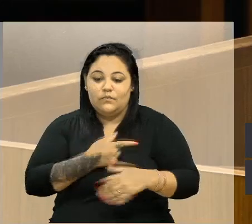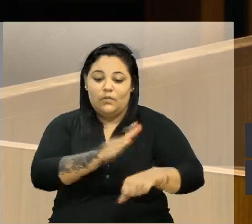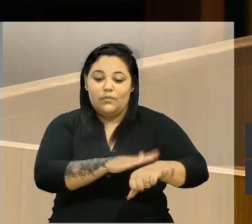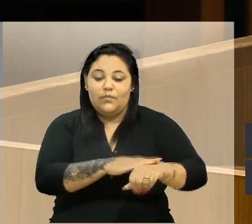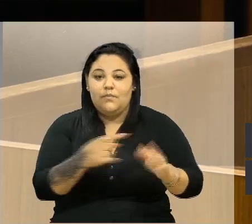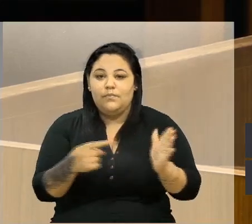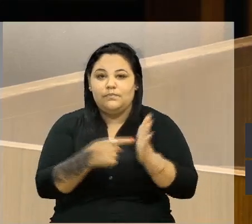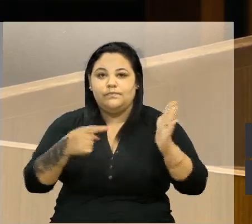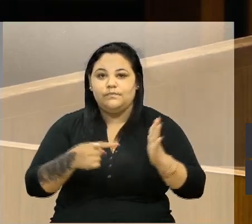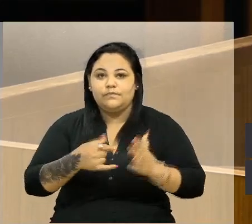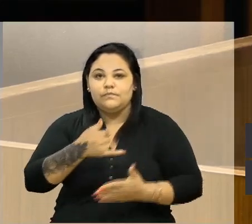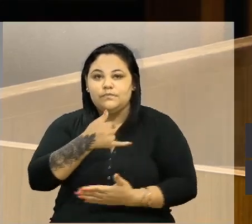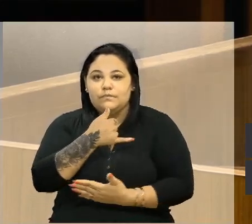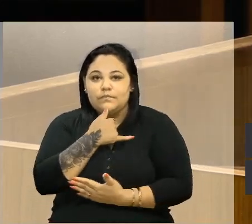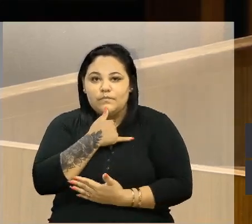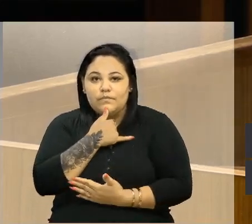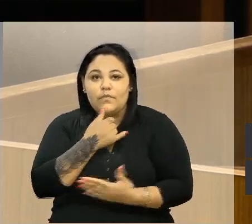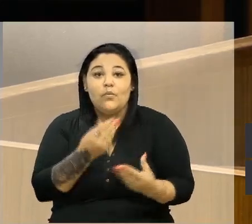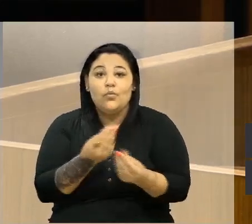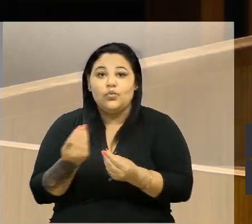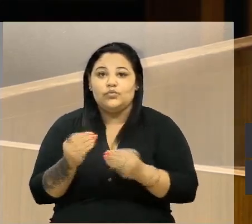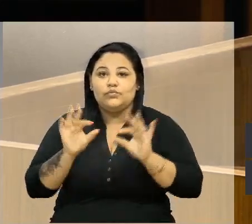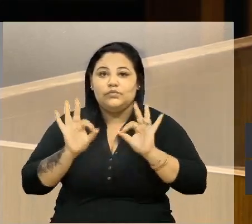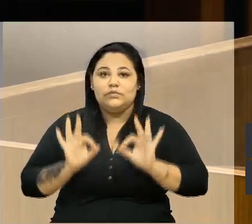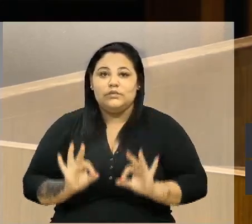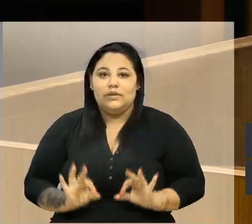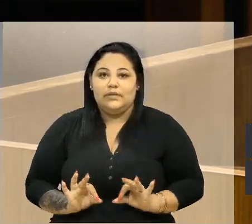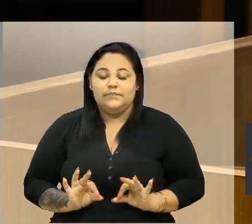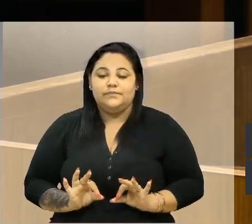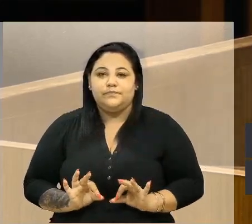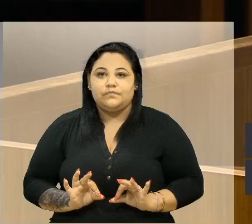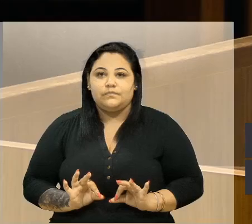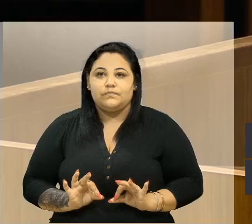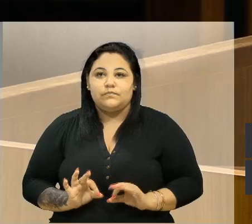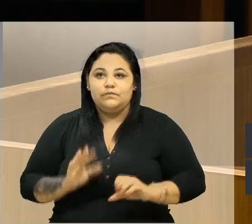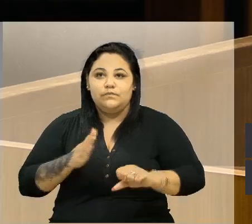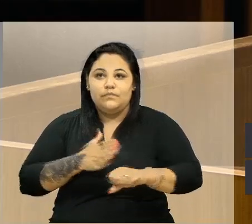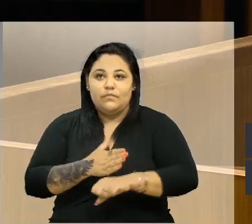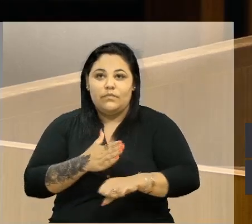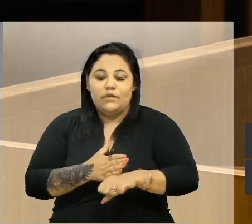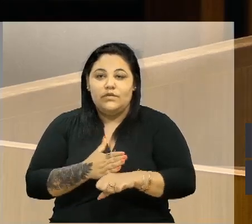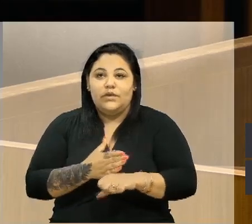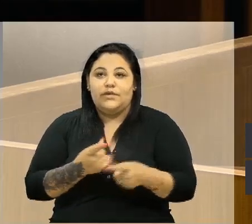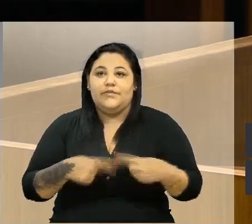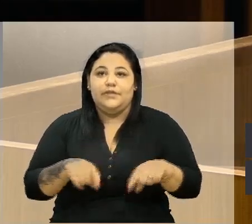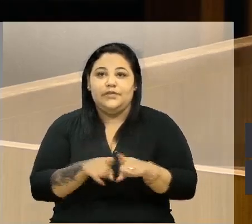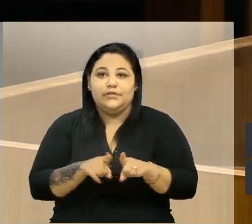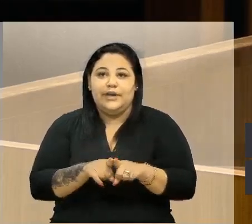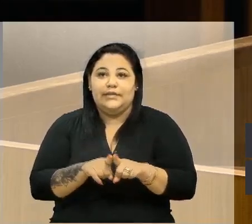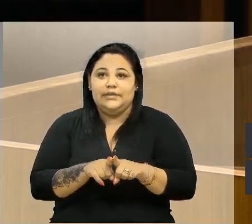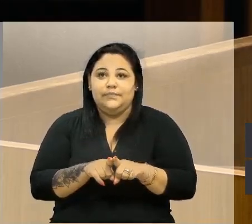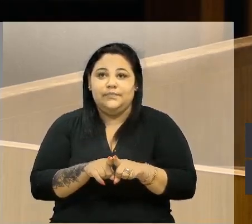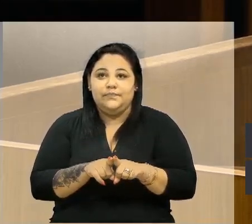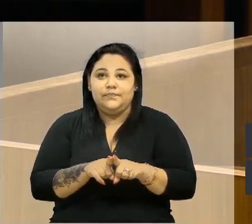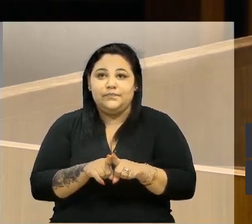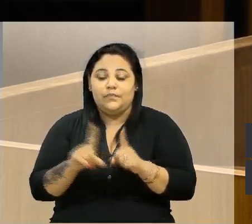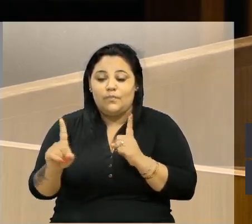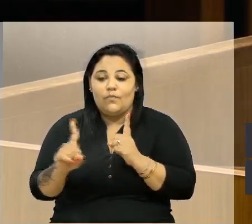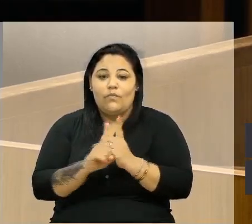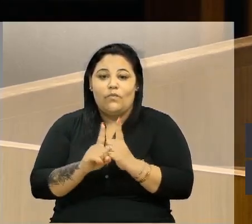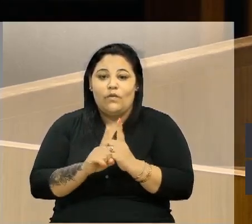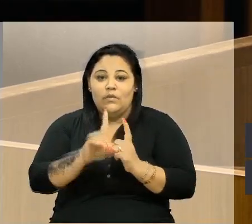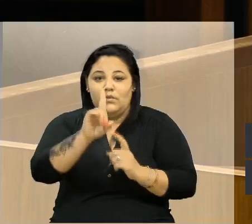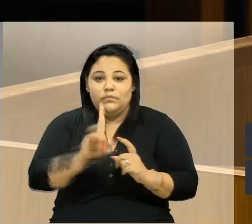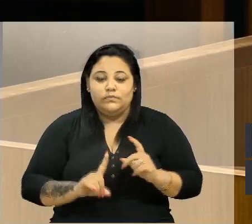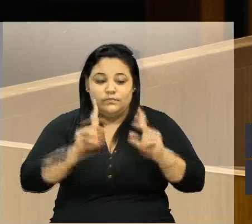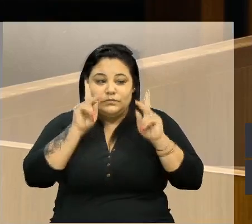infelizmente, muitas questões que vão de encontro aos direitos humanos ou aos